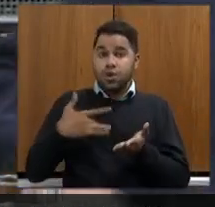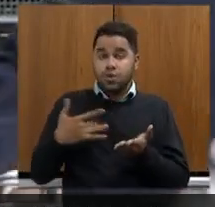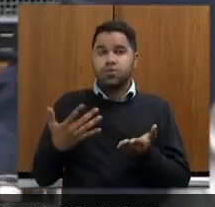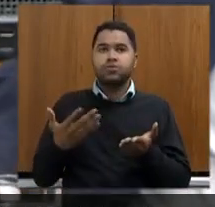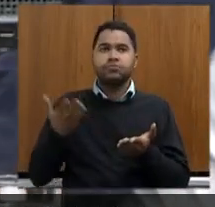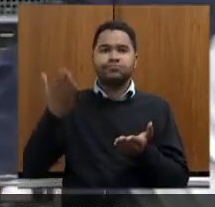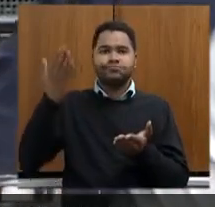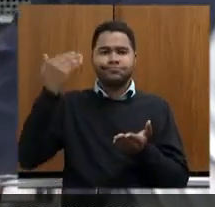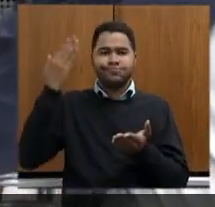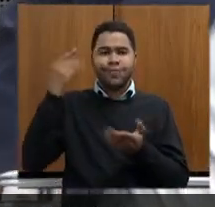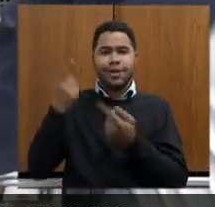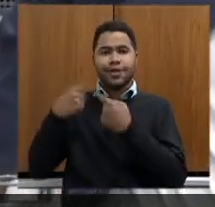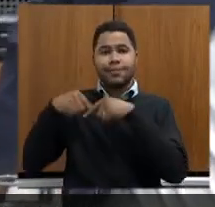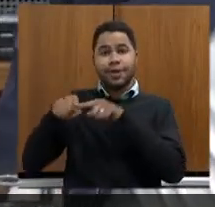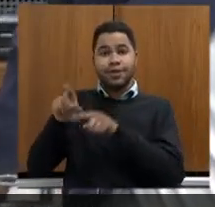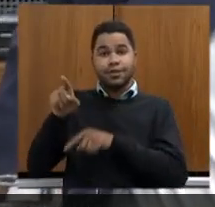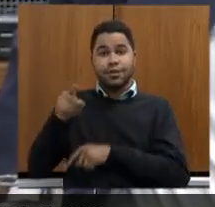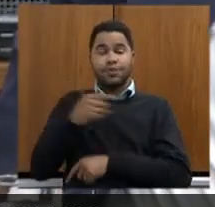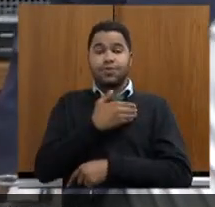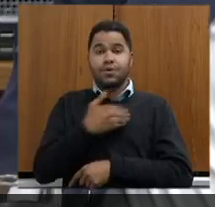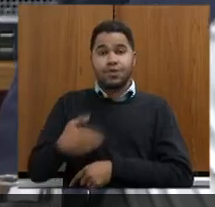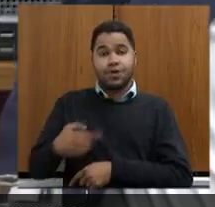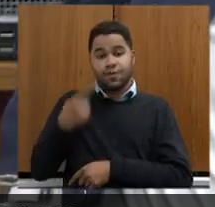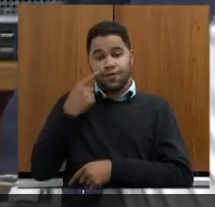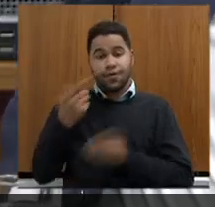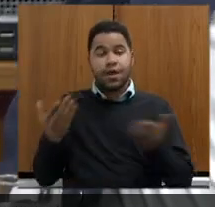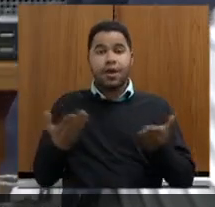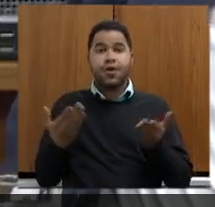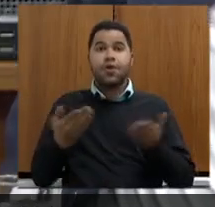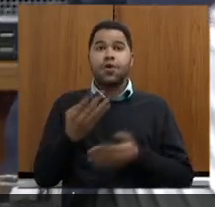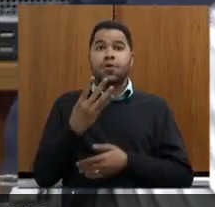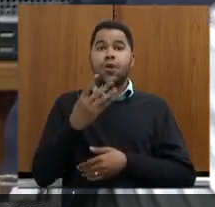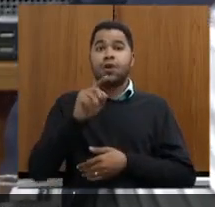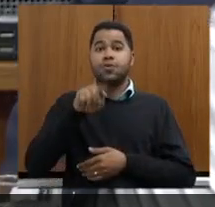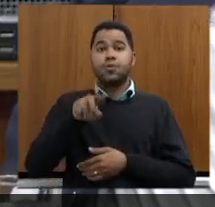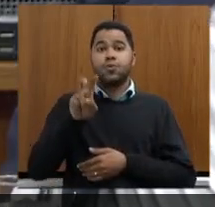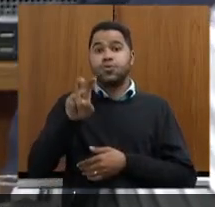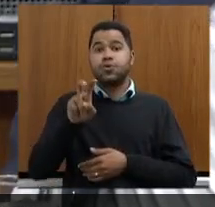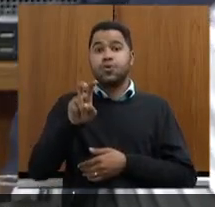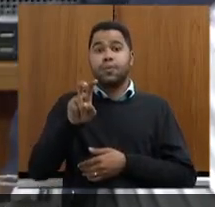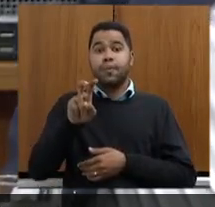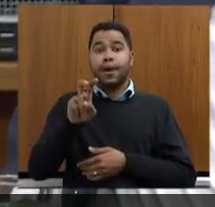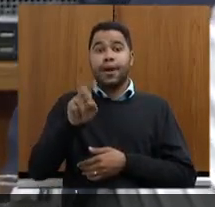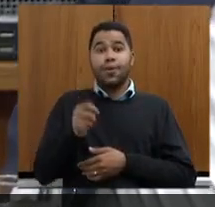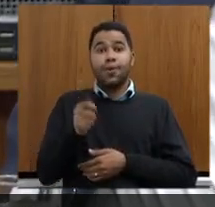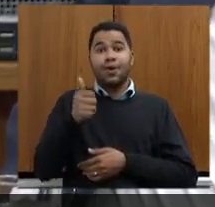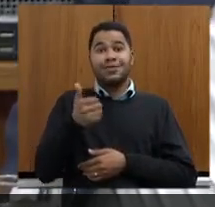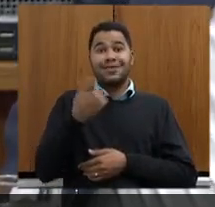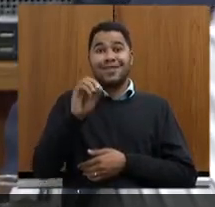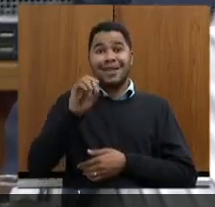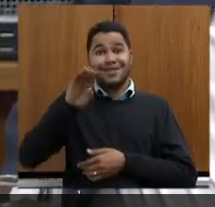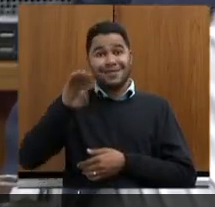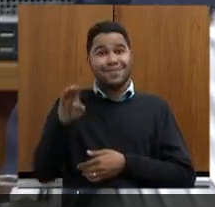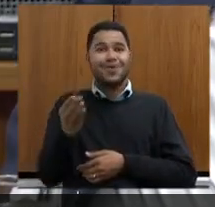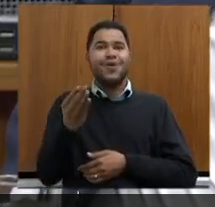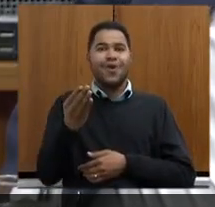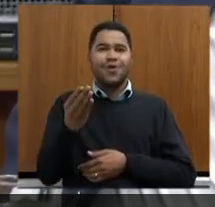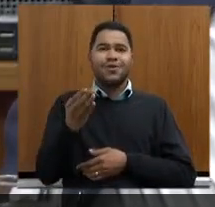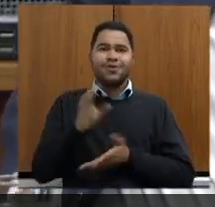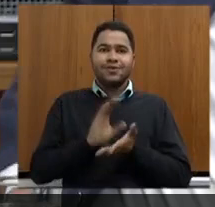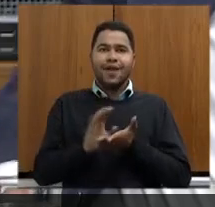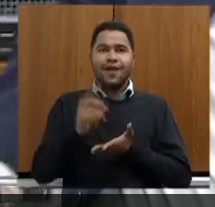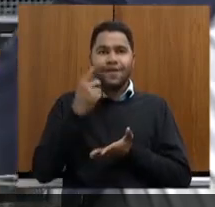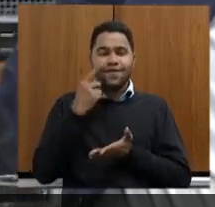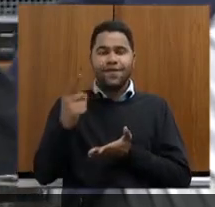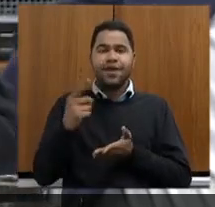quando eu estava lá emprestando dinheiro para o estado a gente vê agora sair de 4.5 para quase 10 bi de investimento quando a gente vê o